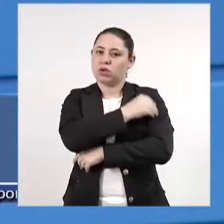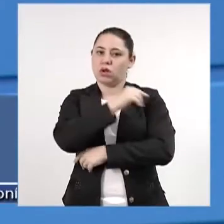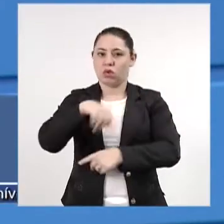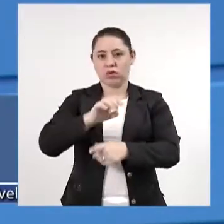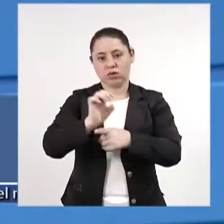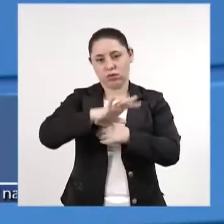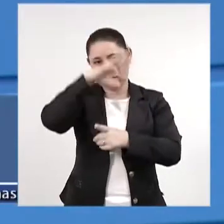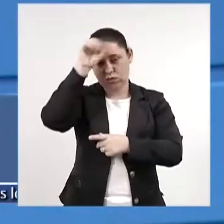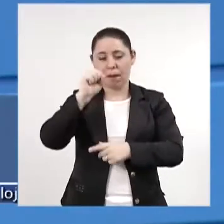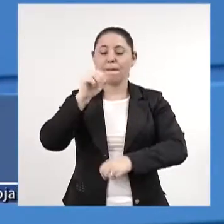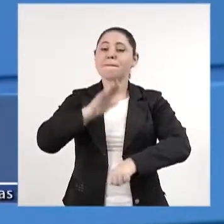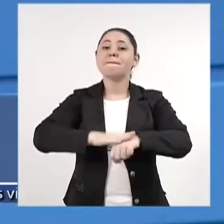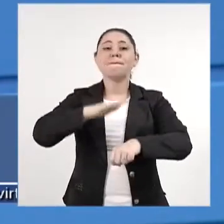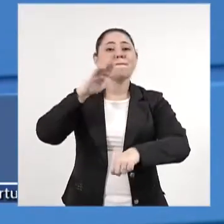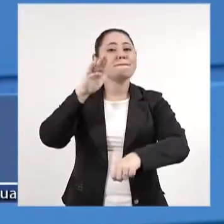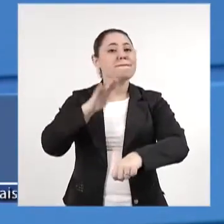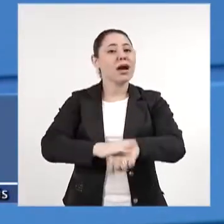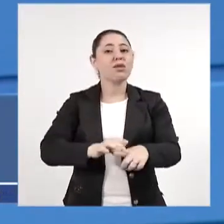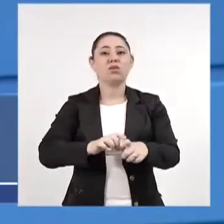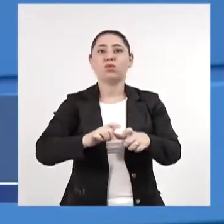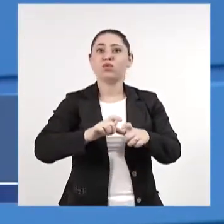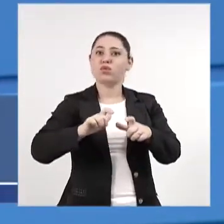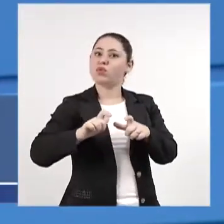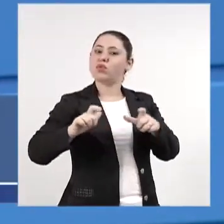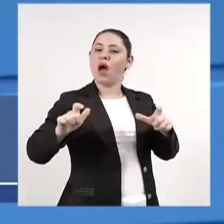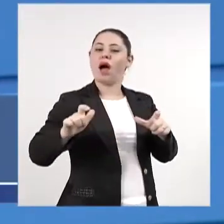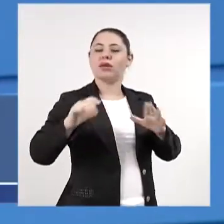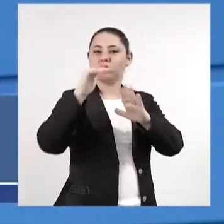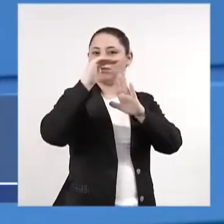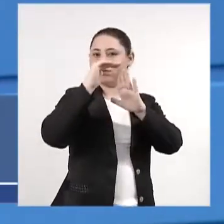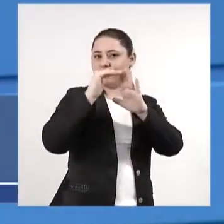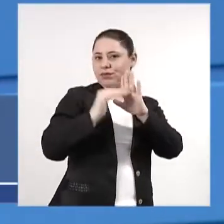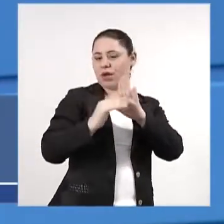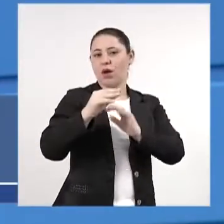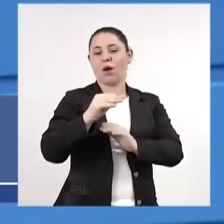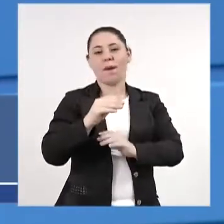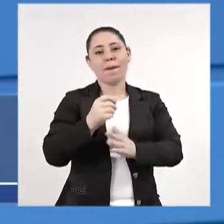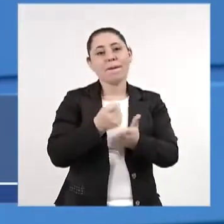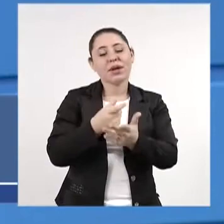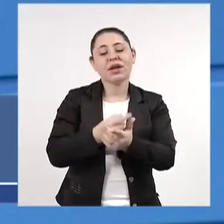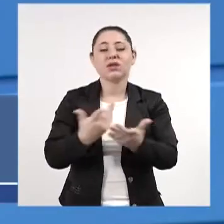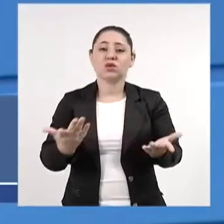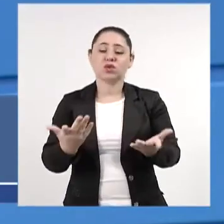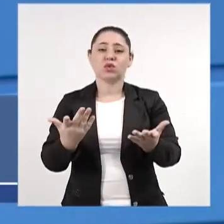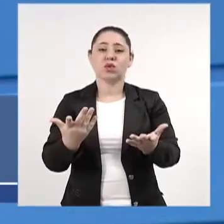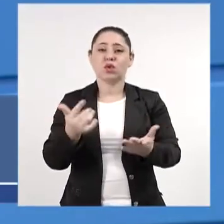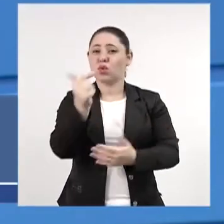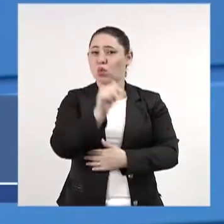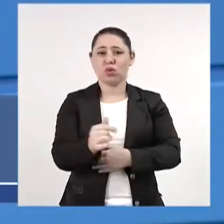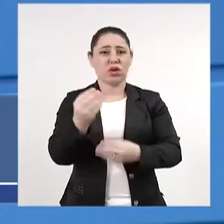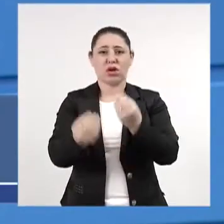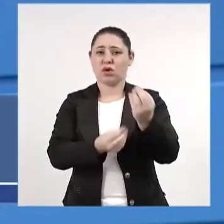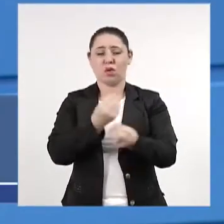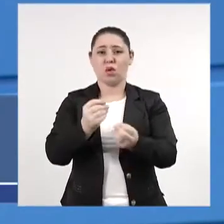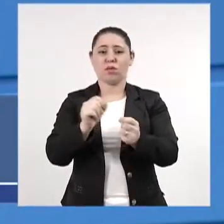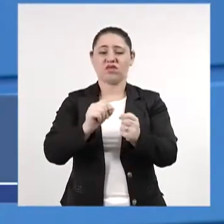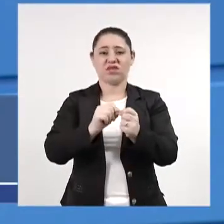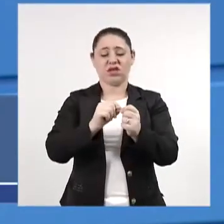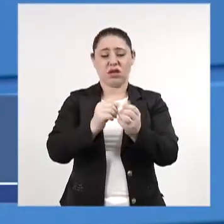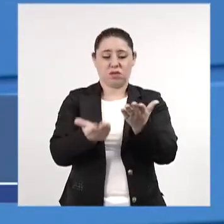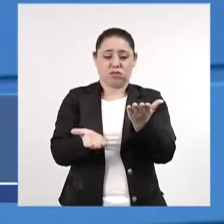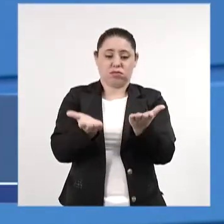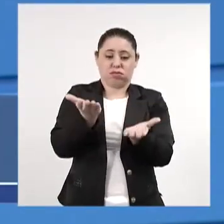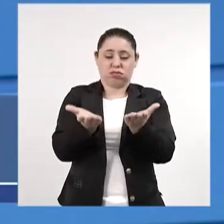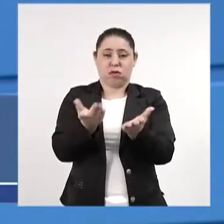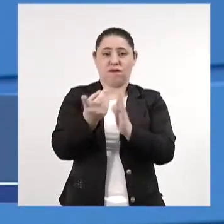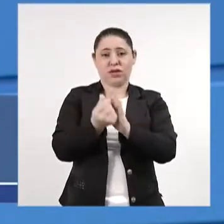que a gente possa cada vez mais aumentar o consumo e reduzir o preço. É a compensação. Não tem como você fazer o equilíbrio financeiro se